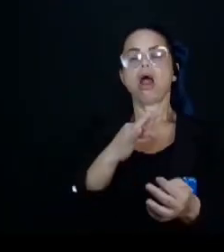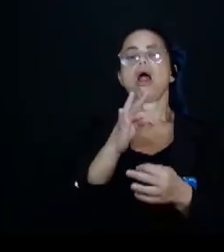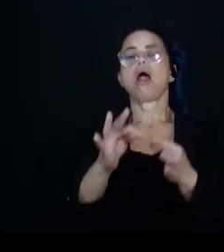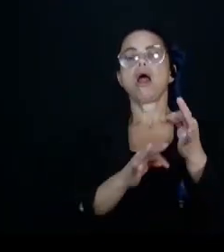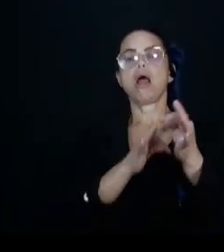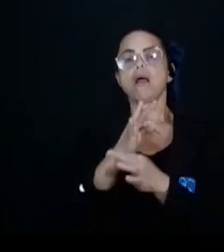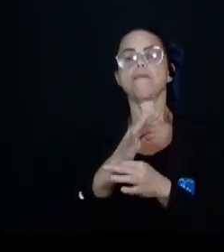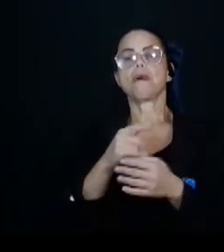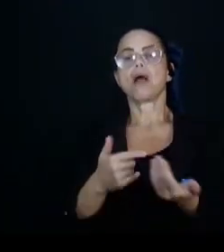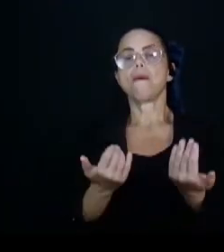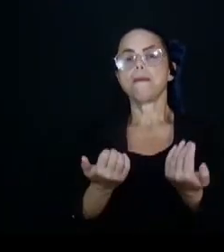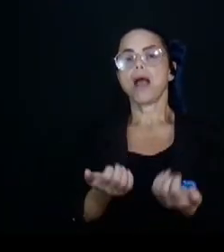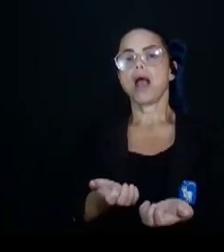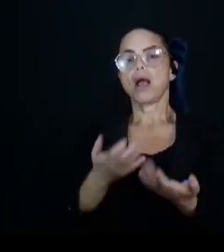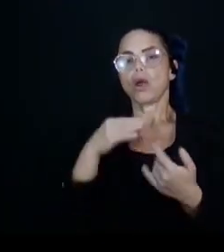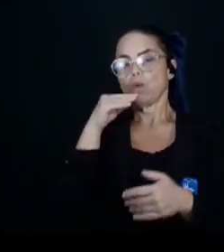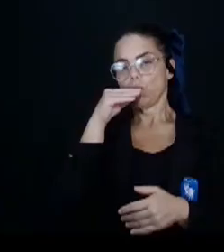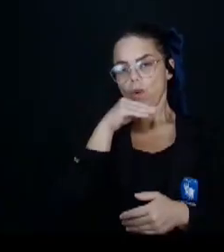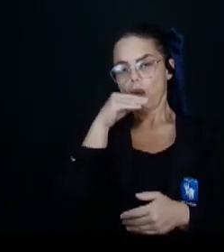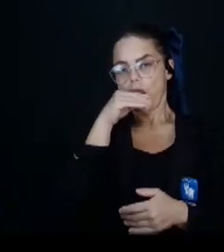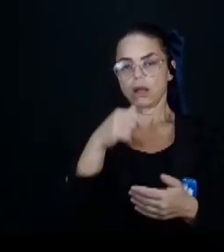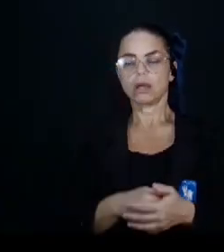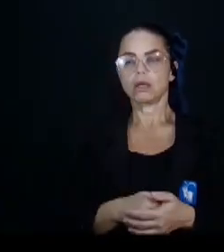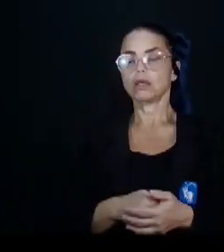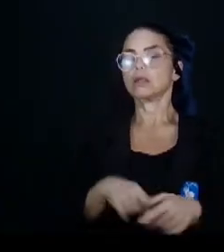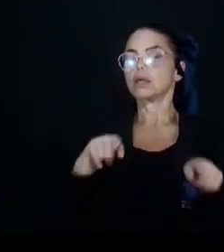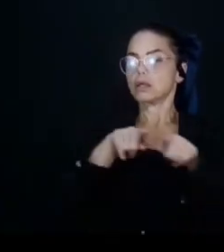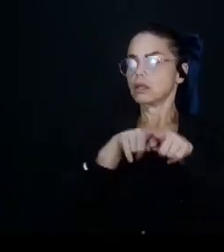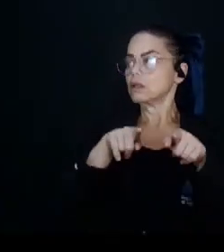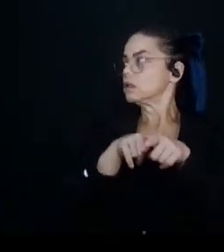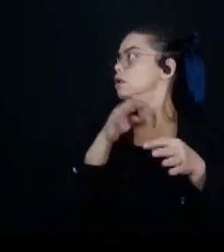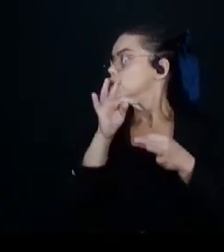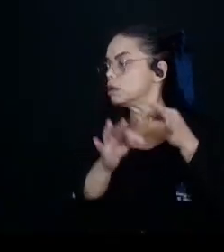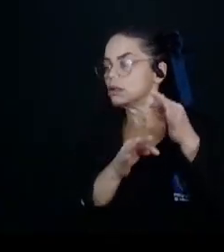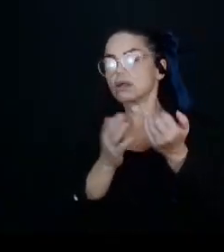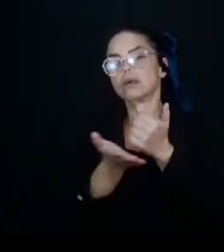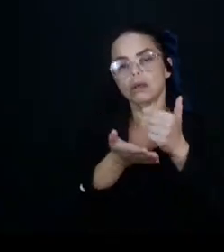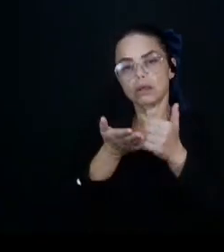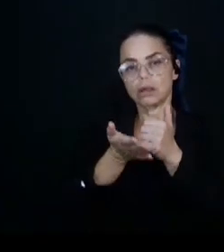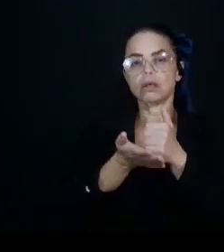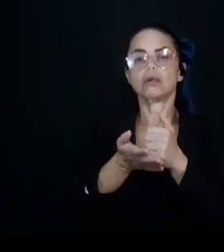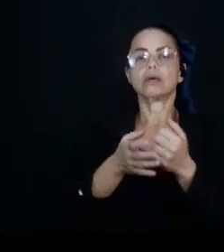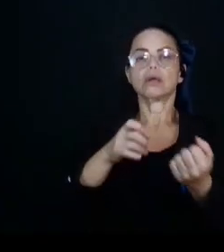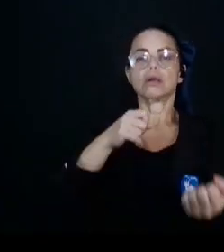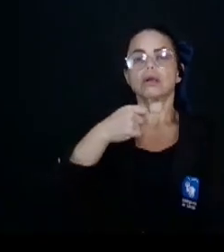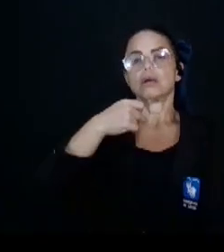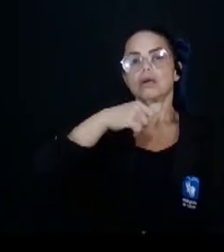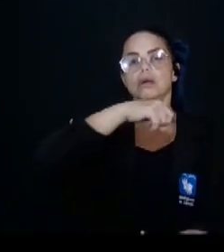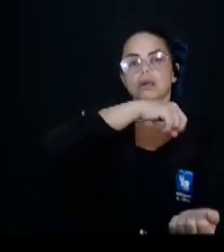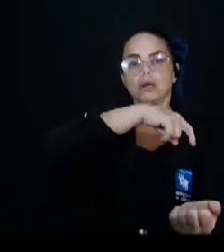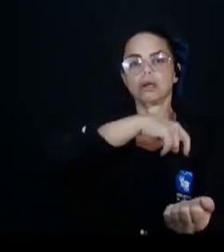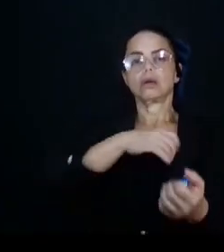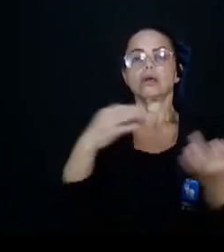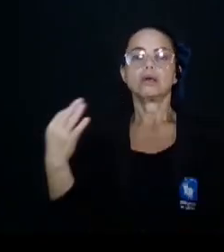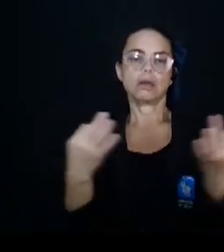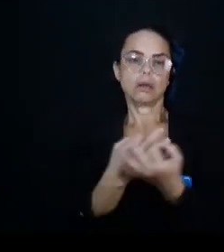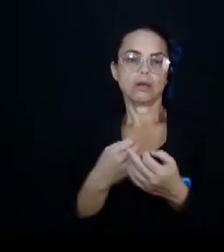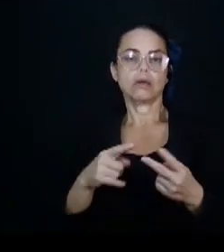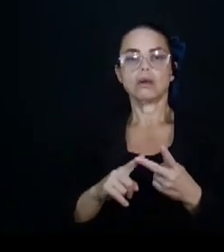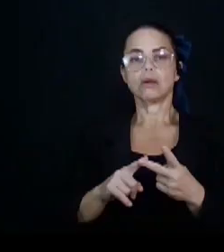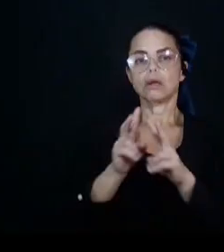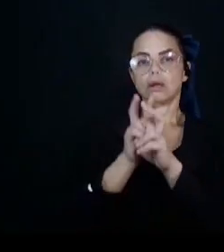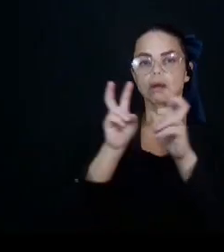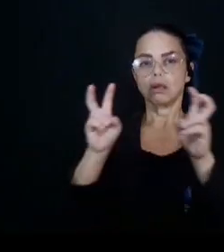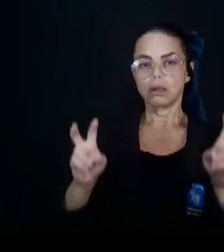pouco menor, mas também um tratamento baseado em quimioterapia. Perfeito, Jamile. Vamos falar então sobre a questão dos